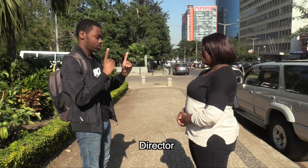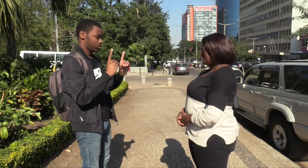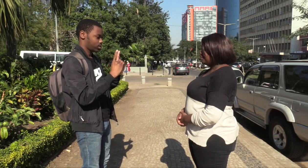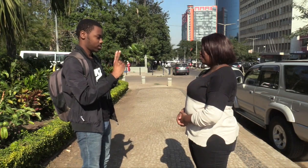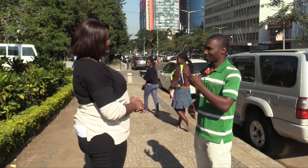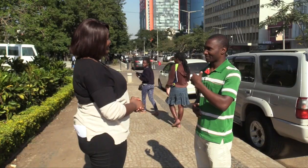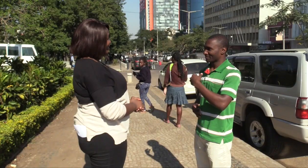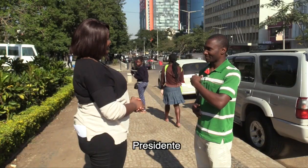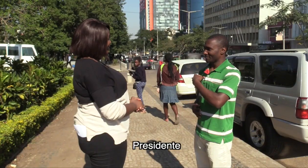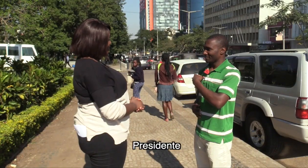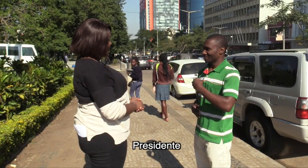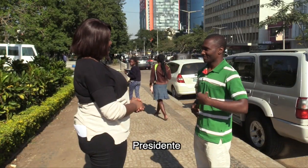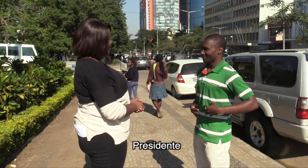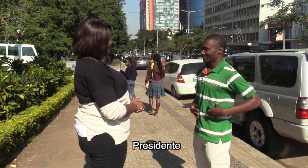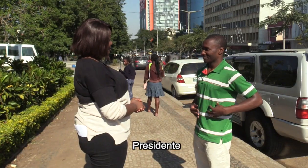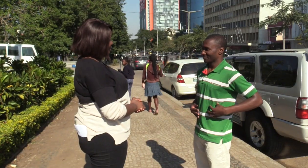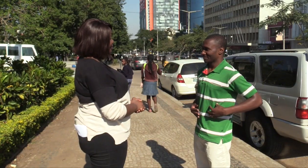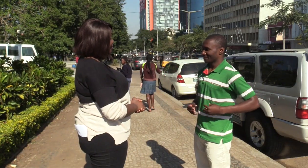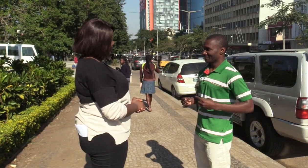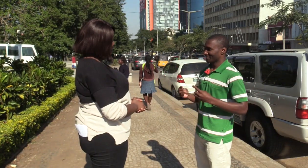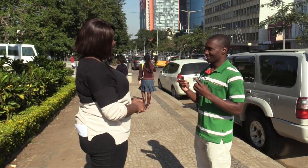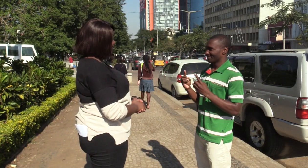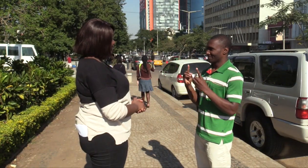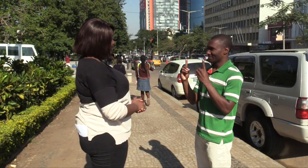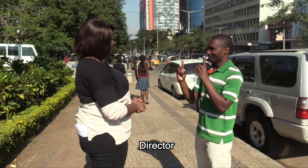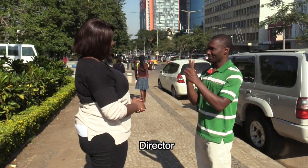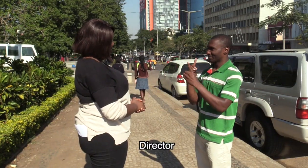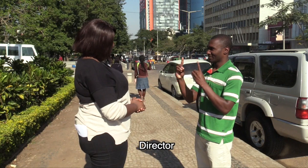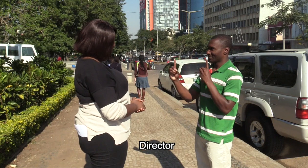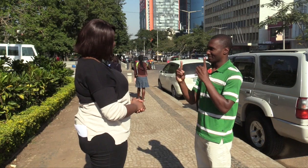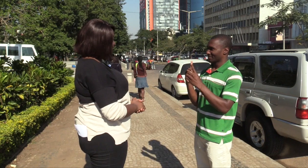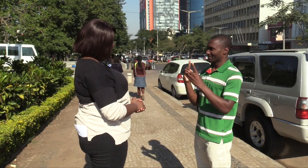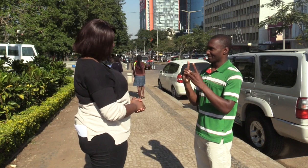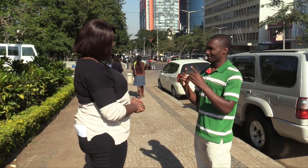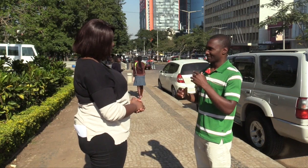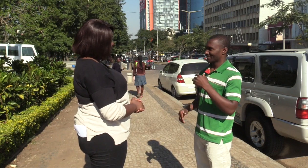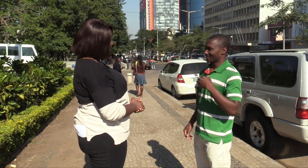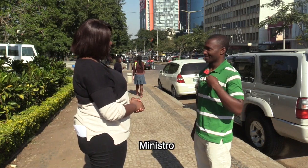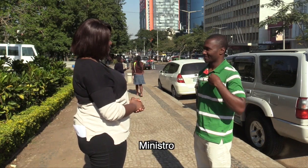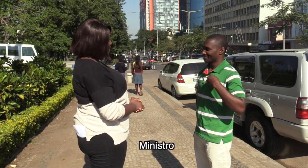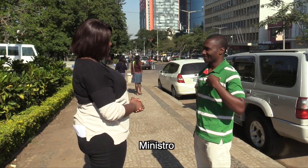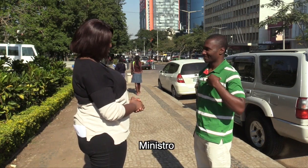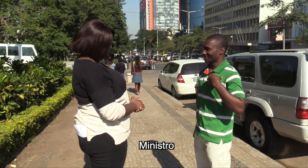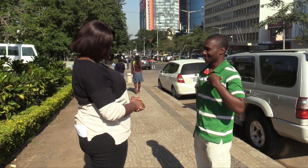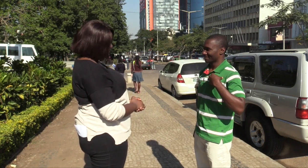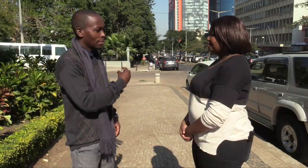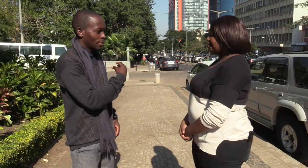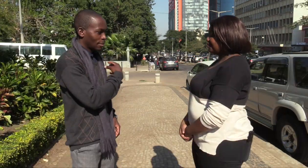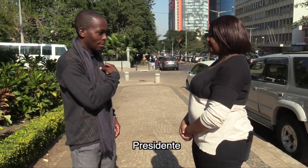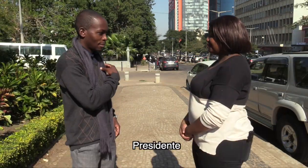Diretora. Presidente. Diretora. Ministro.